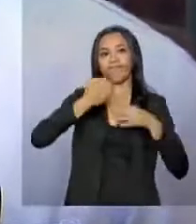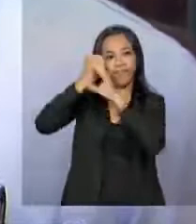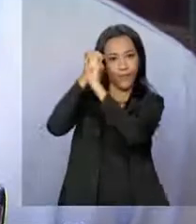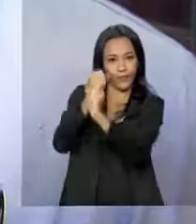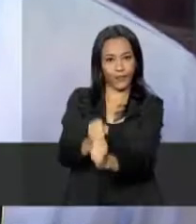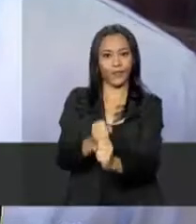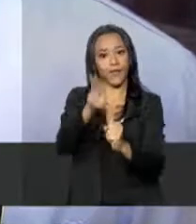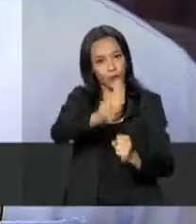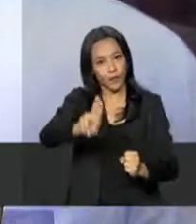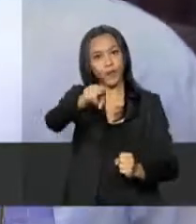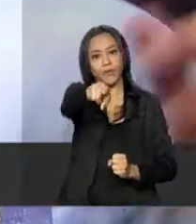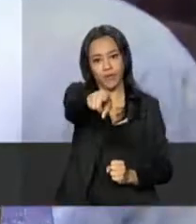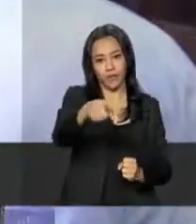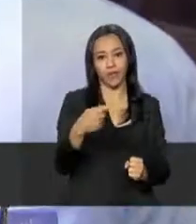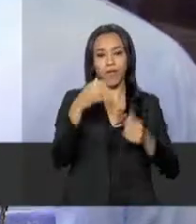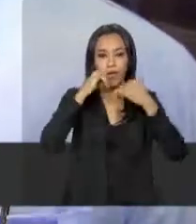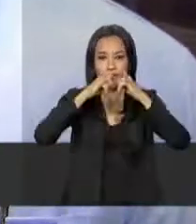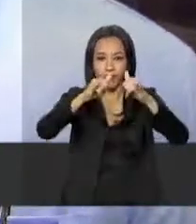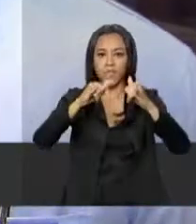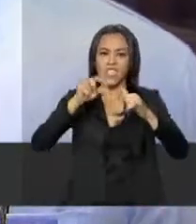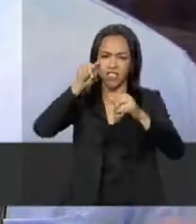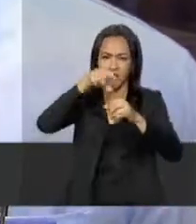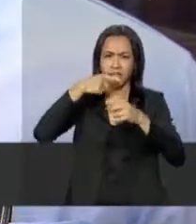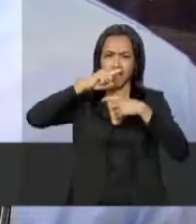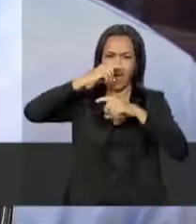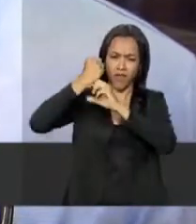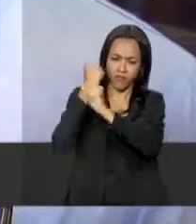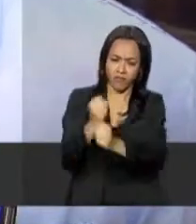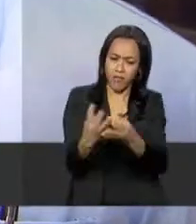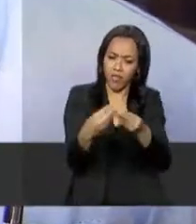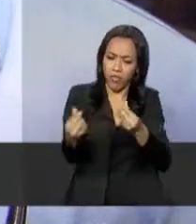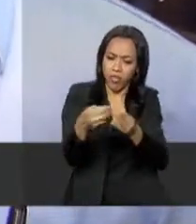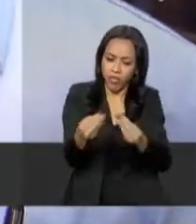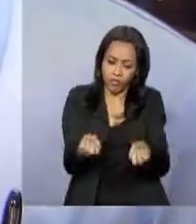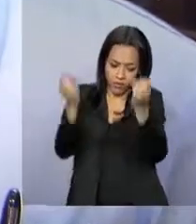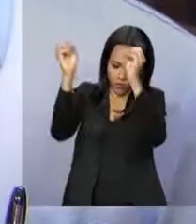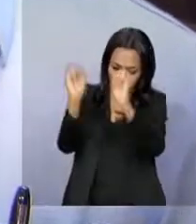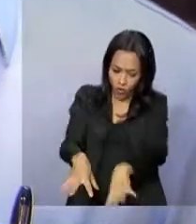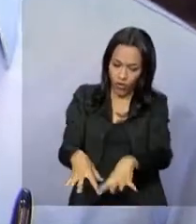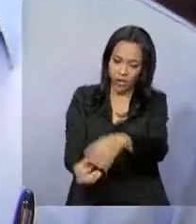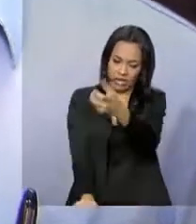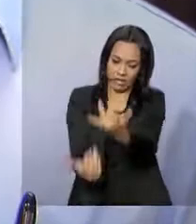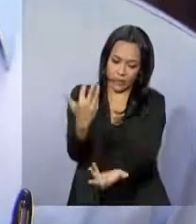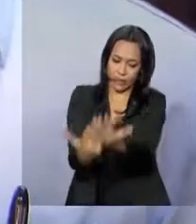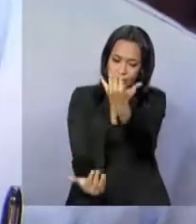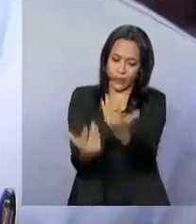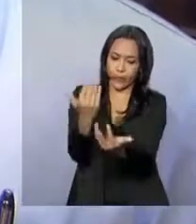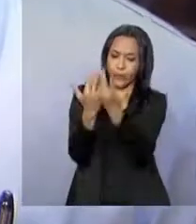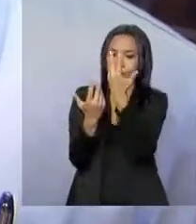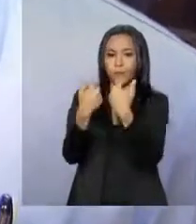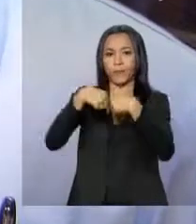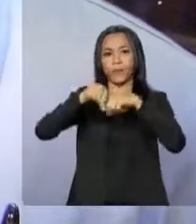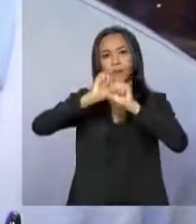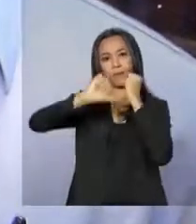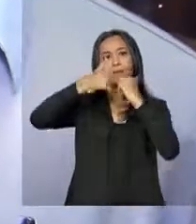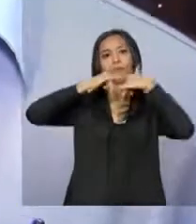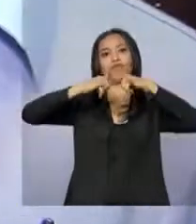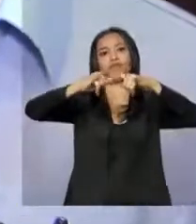gerar energia. Então a gente queima em caldeiras de alta eficiência e gera energia que é vendido para o